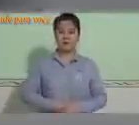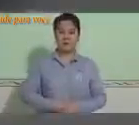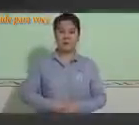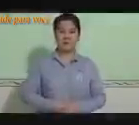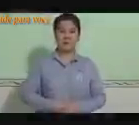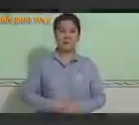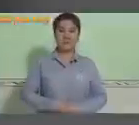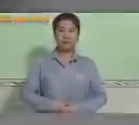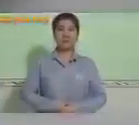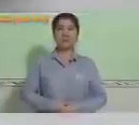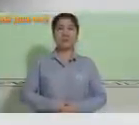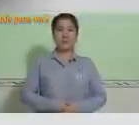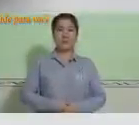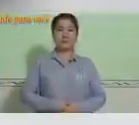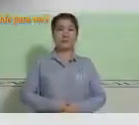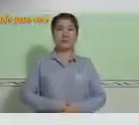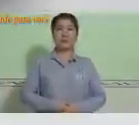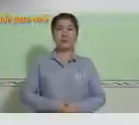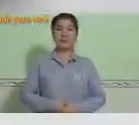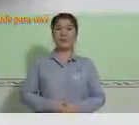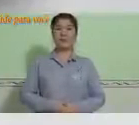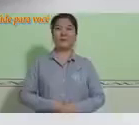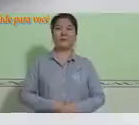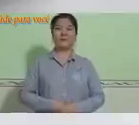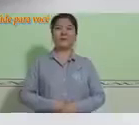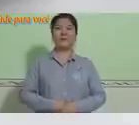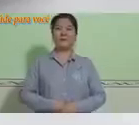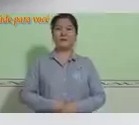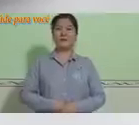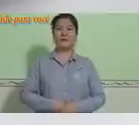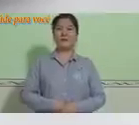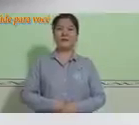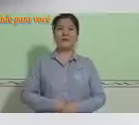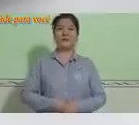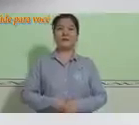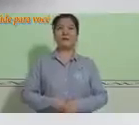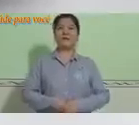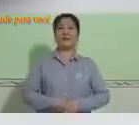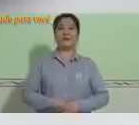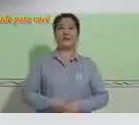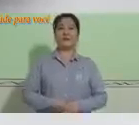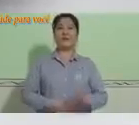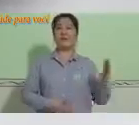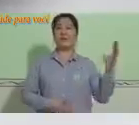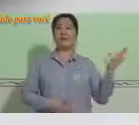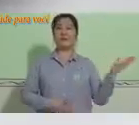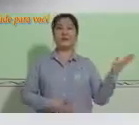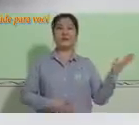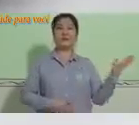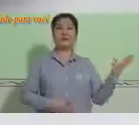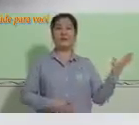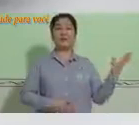bombinha manual ou elétrica, simples ou dupla, dependendo da frequência com que se deseja extrair o leite e da preferência de